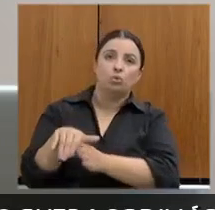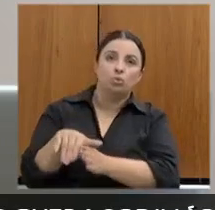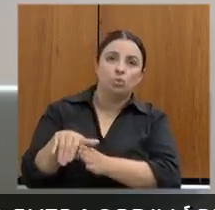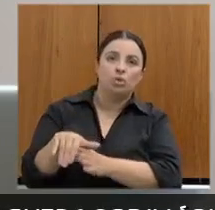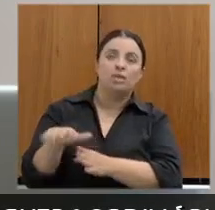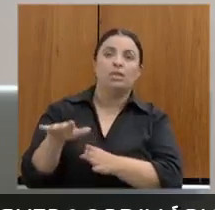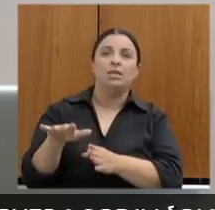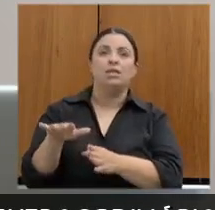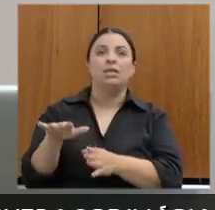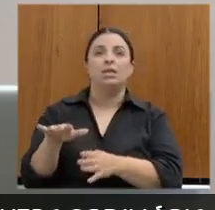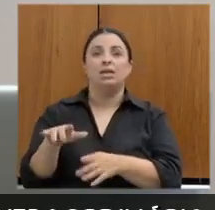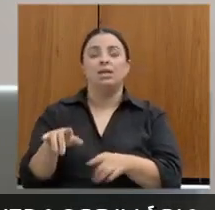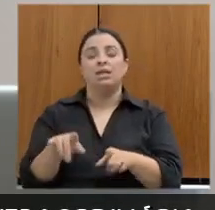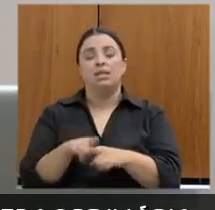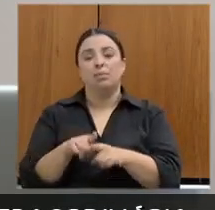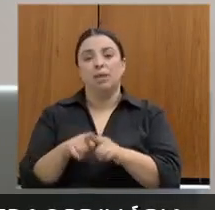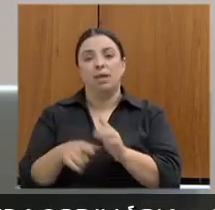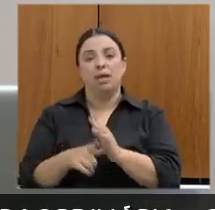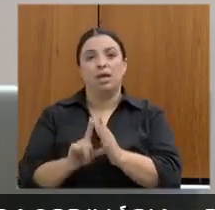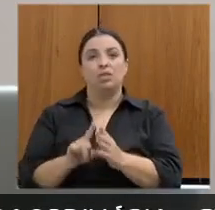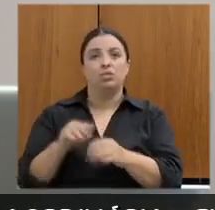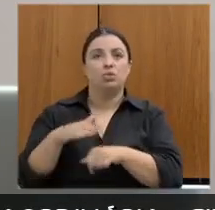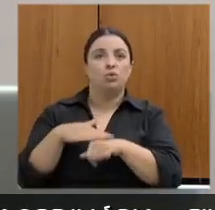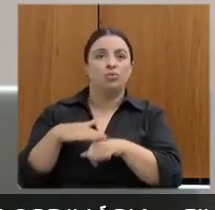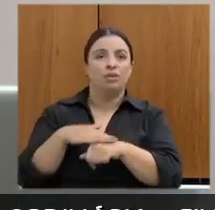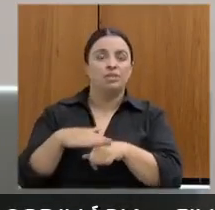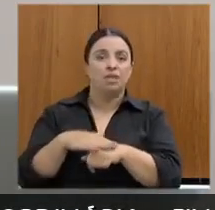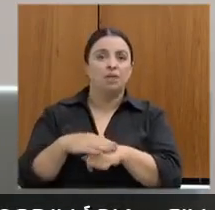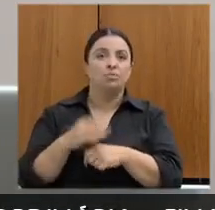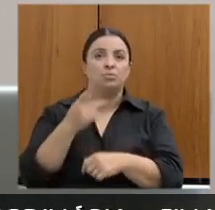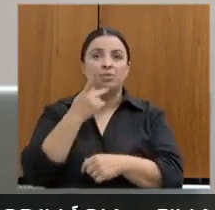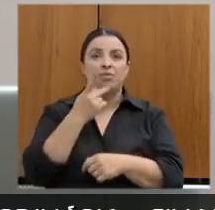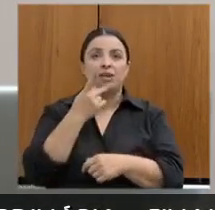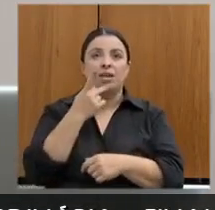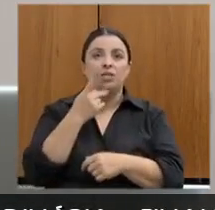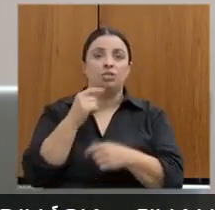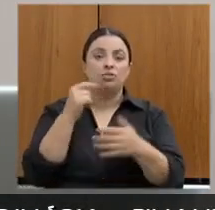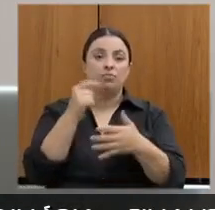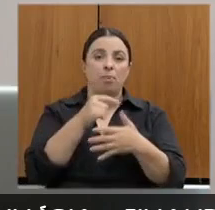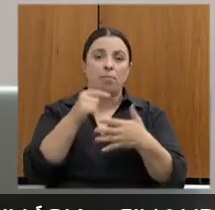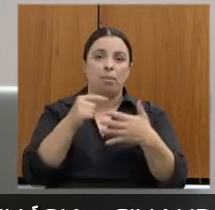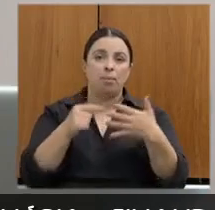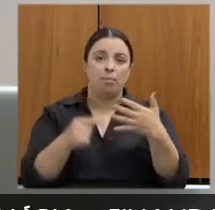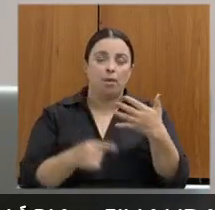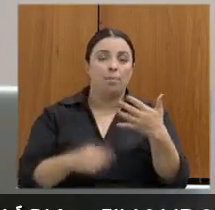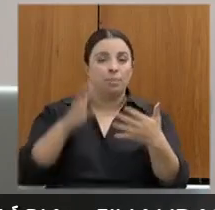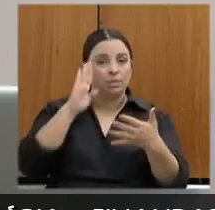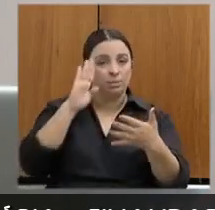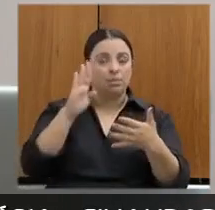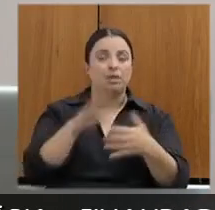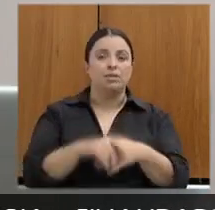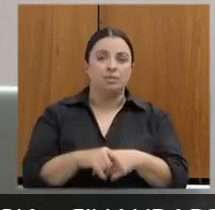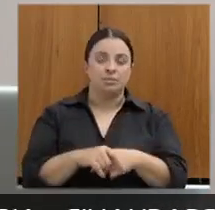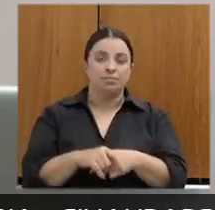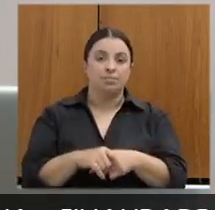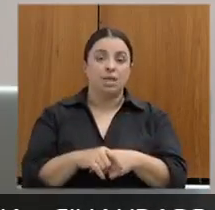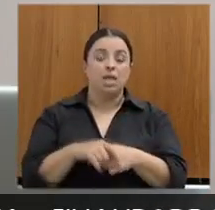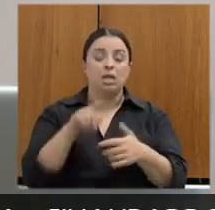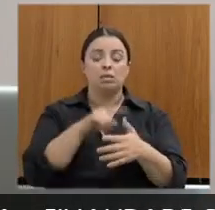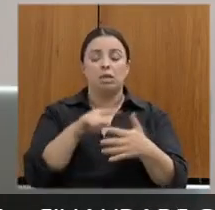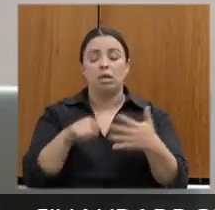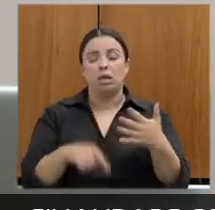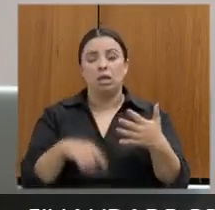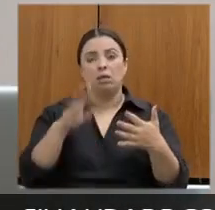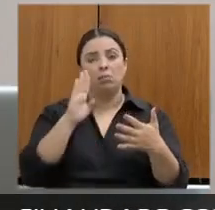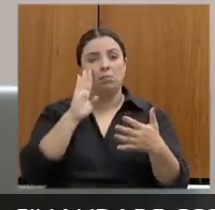conversamos antes para tratar aqui das principais pontos e o principal ponto que nos preocupam em todas as forças